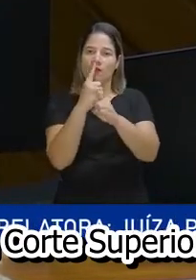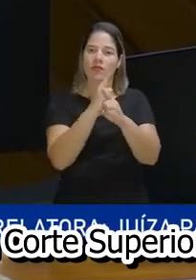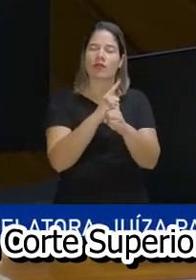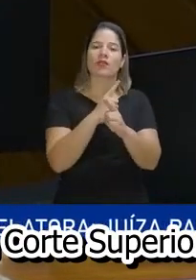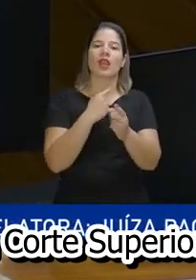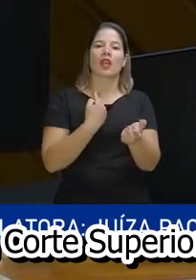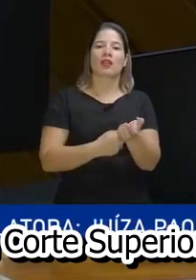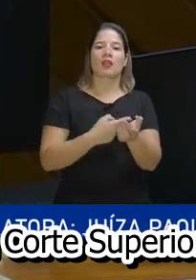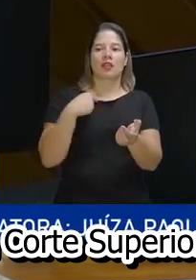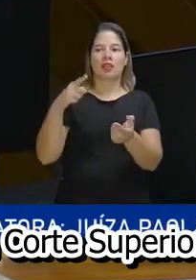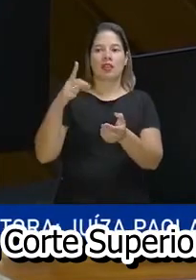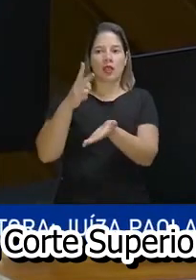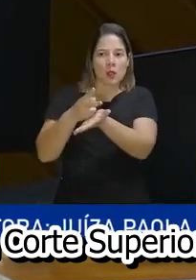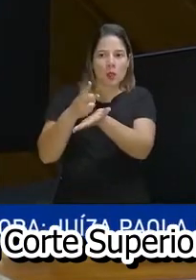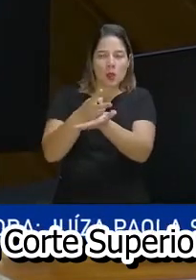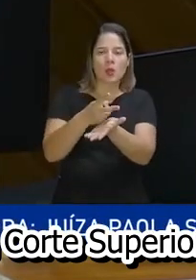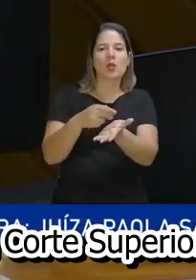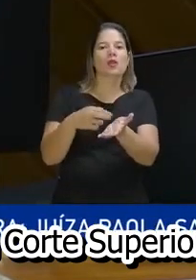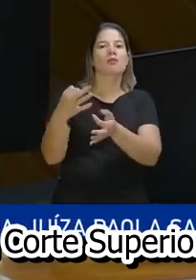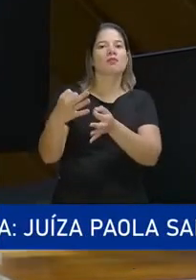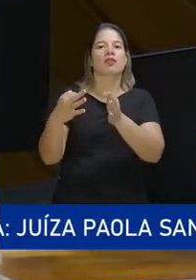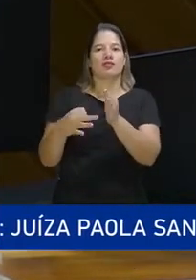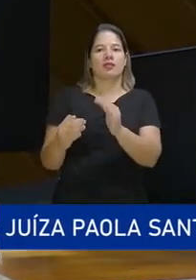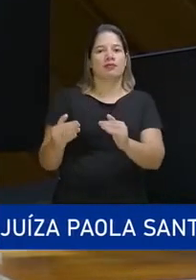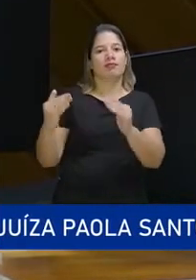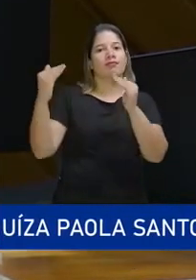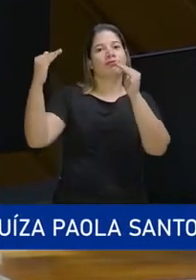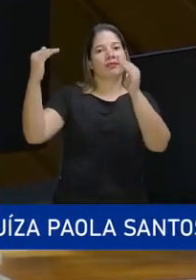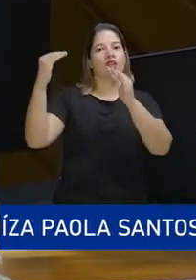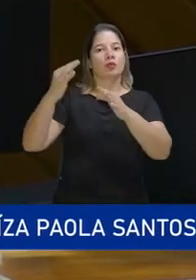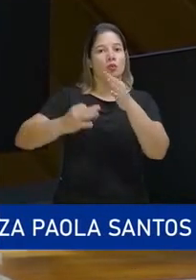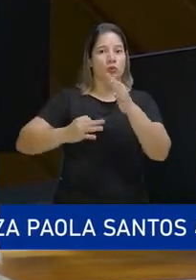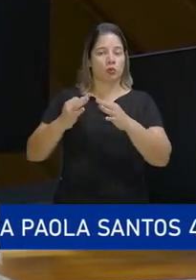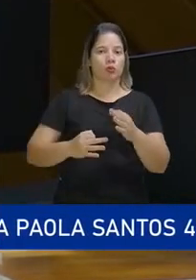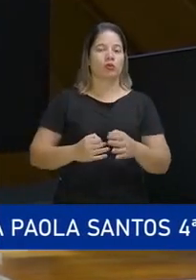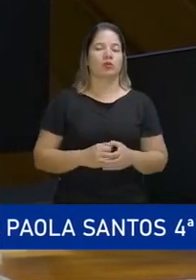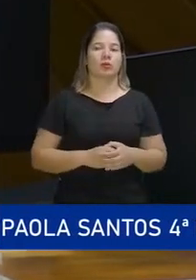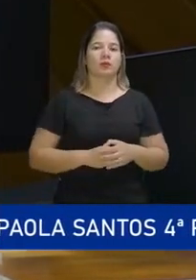deliberações imutáveis oriundas da Corte Superior. Então, acerca desse